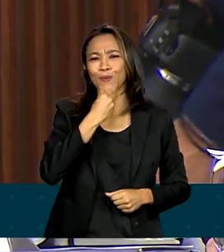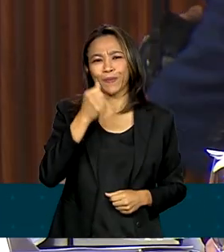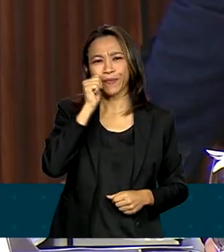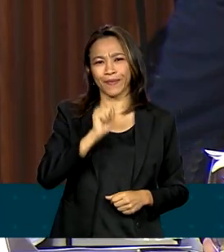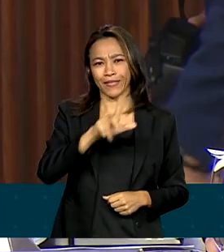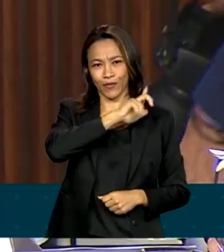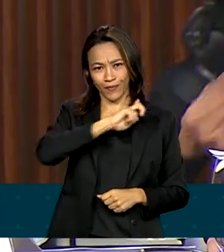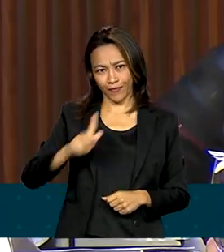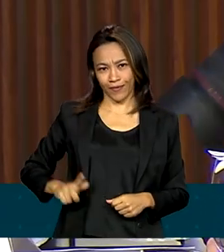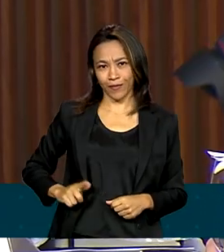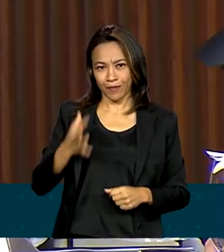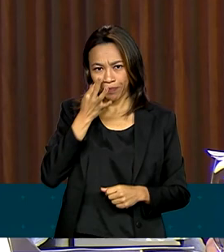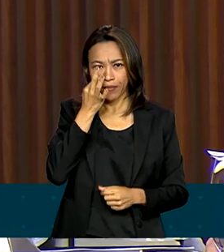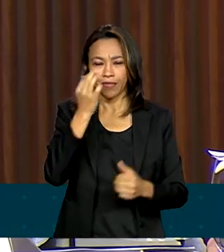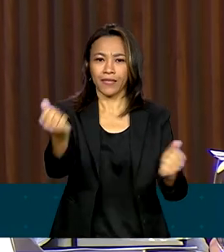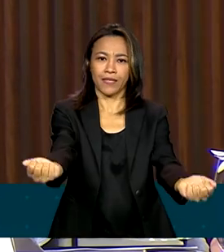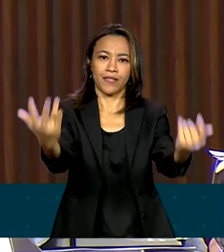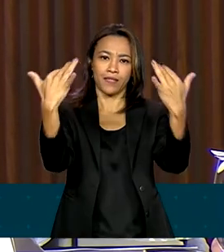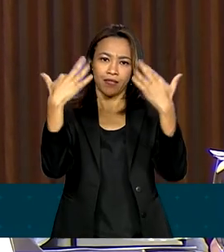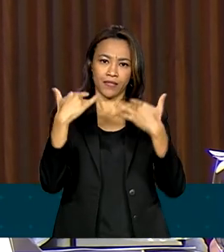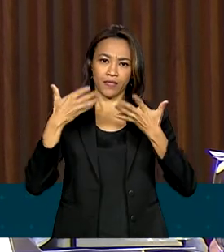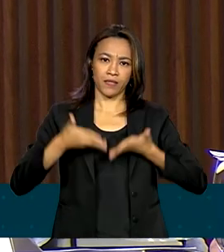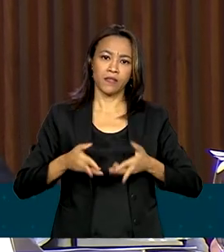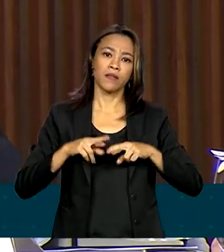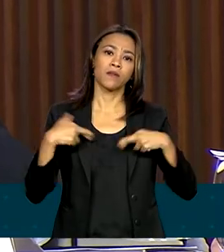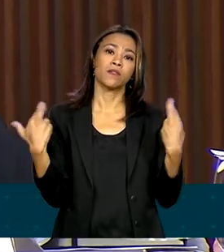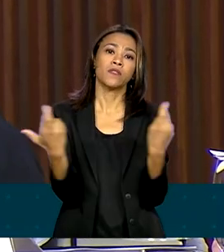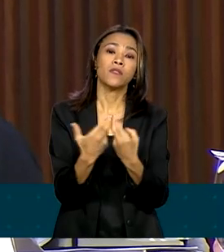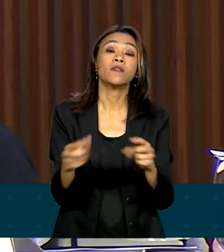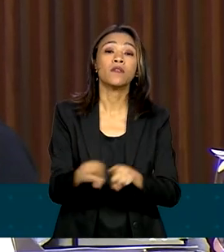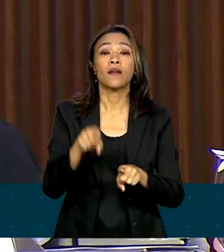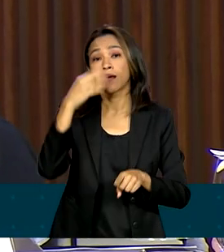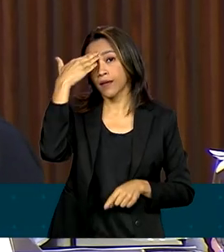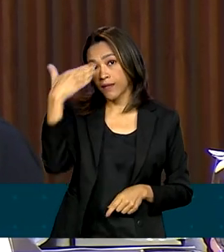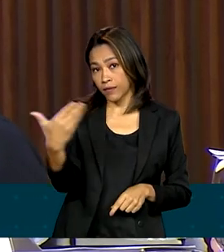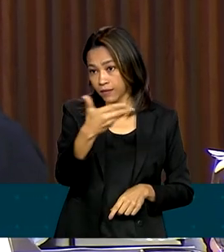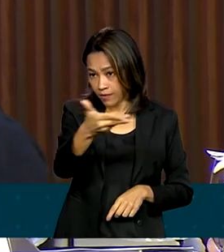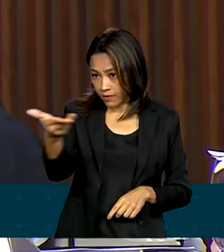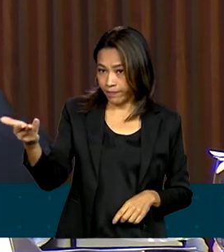governadores aqui presentes, agradecer as equipes,